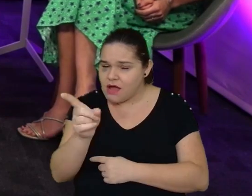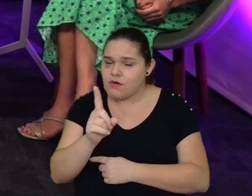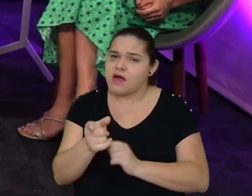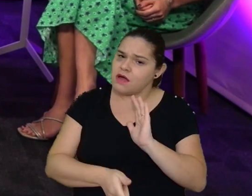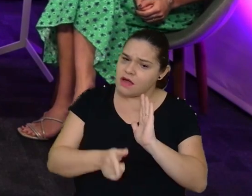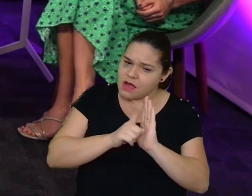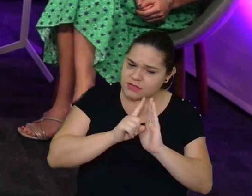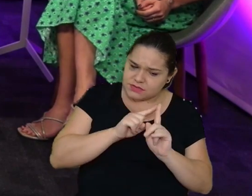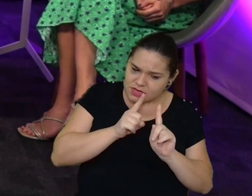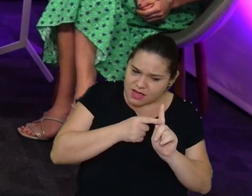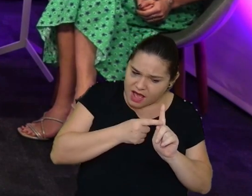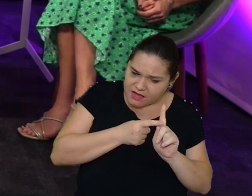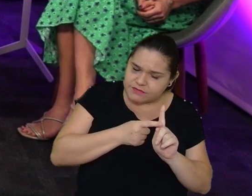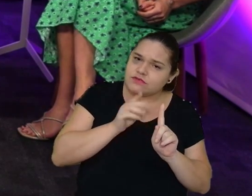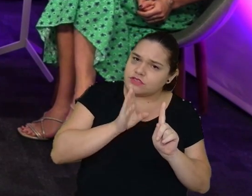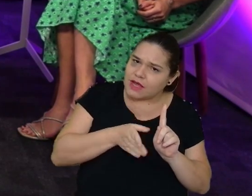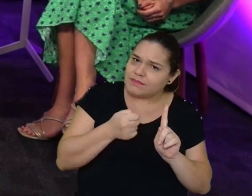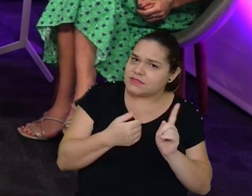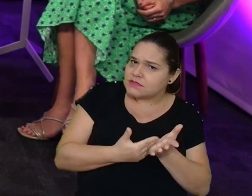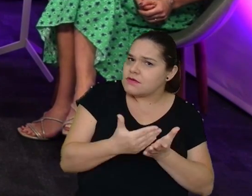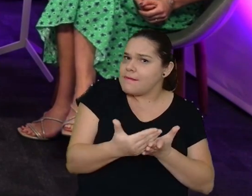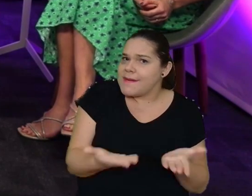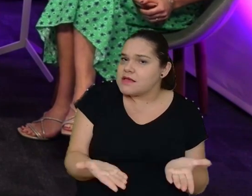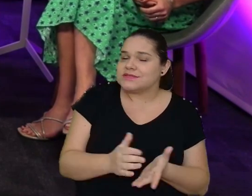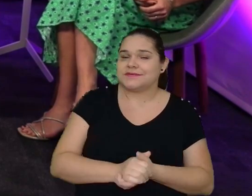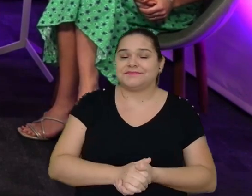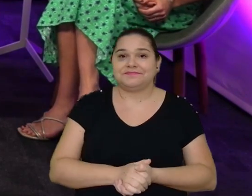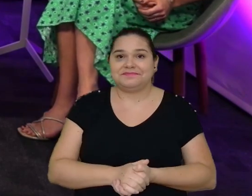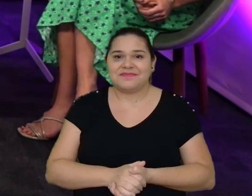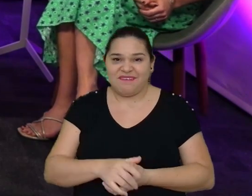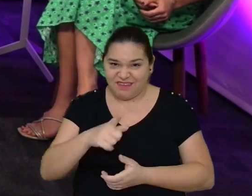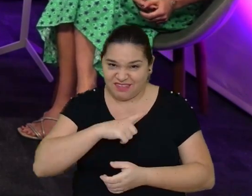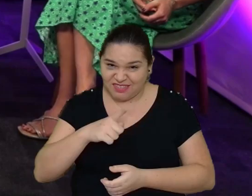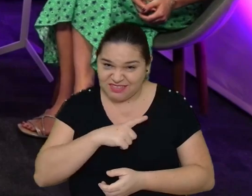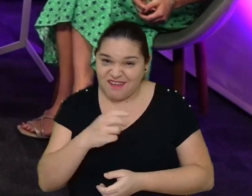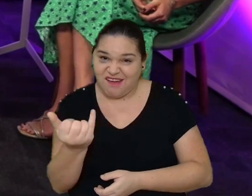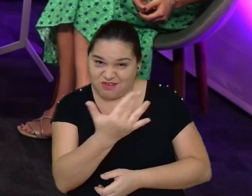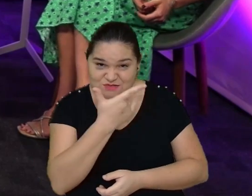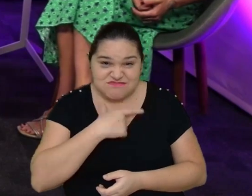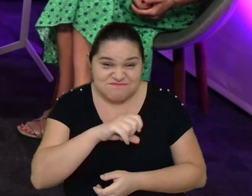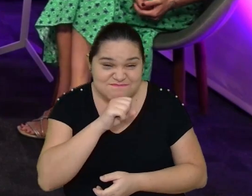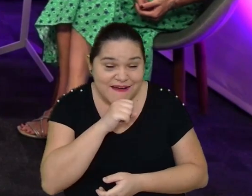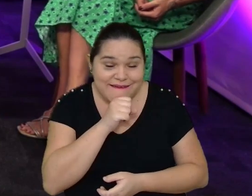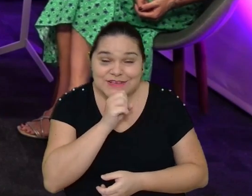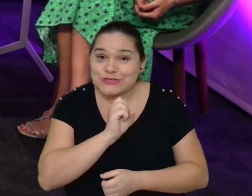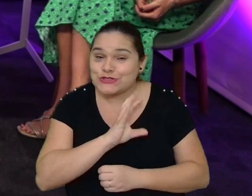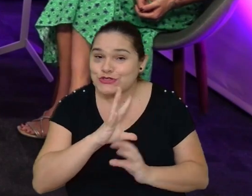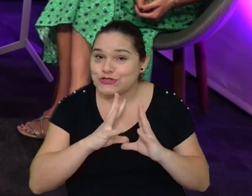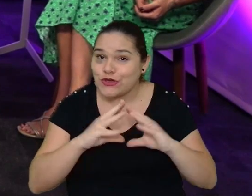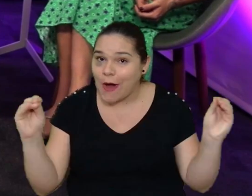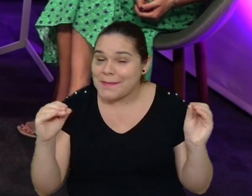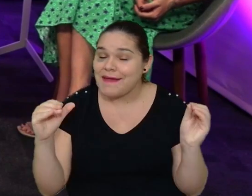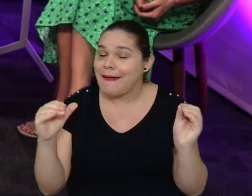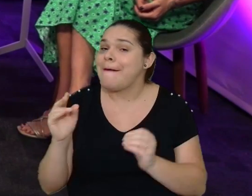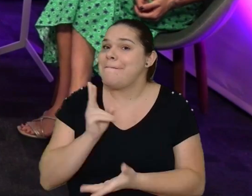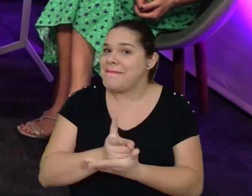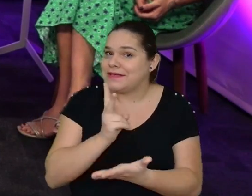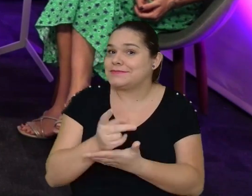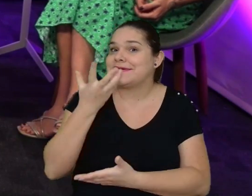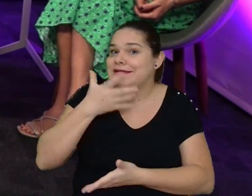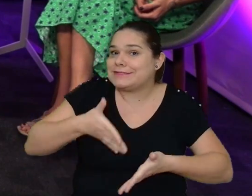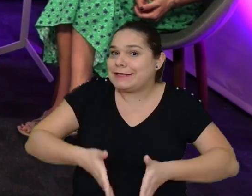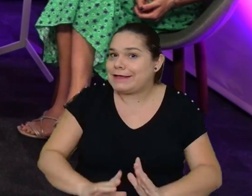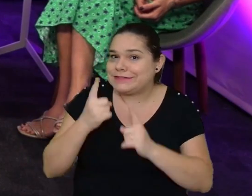tem que começar essa história junto. E alguns não aparecem nem quando a criança chora na maternidade, né? Então... Pois é. Eu acho que é uma jornada ainda anterior,